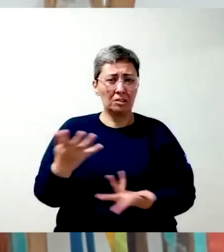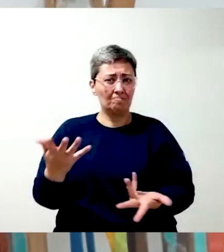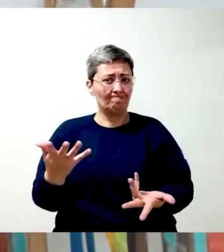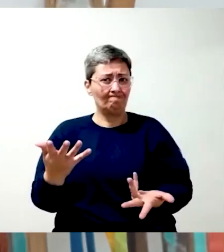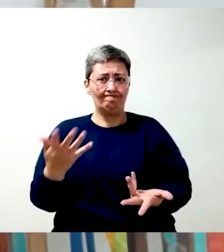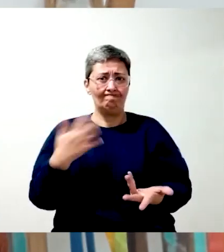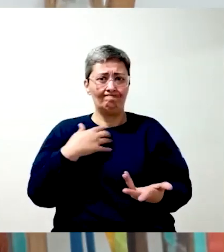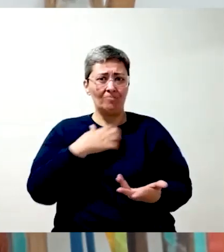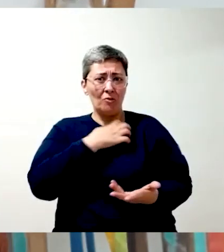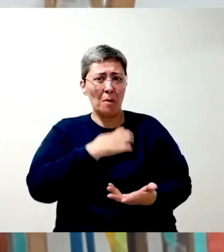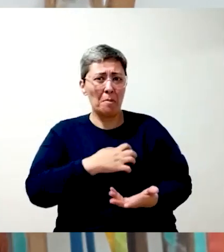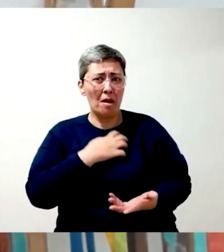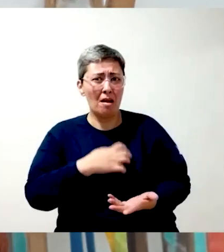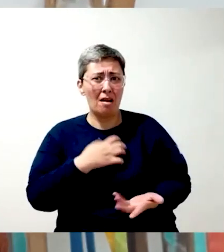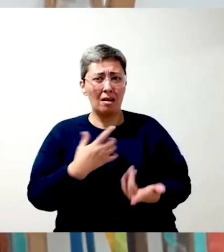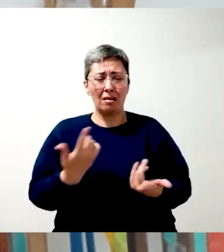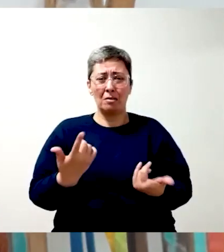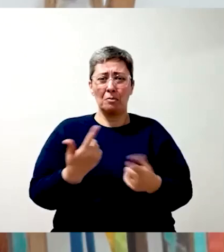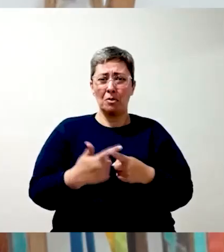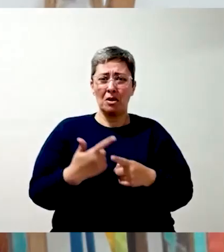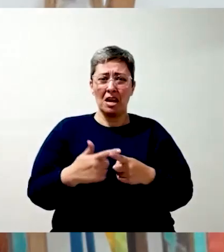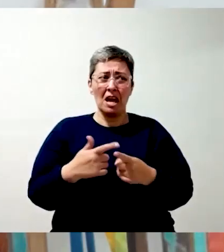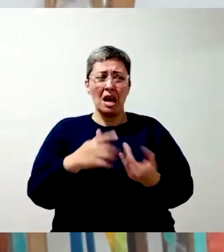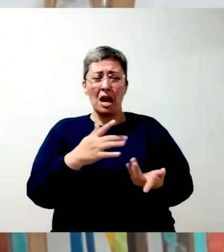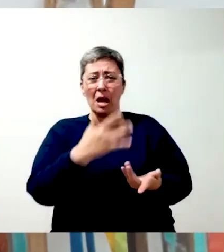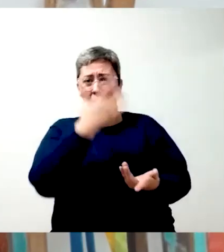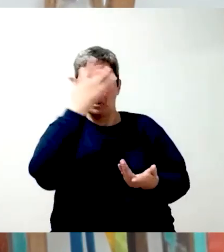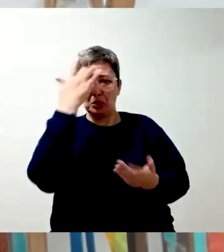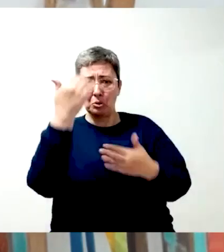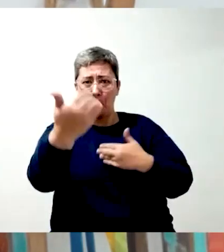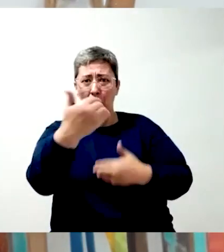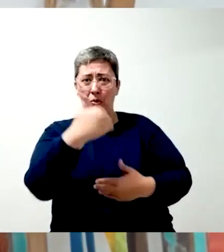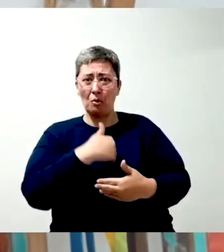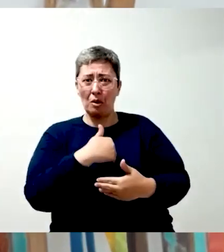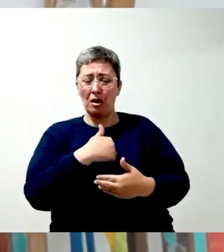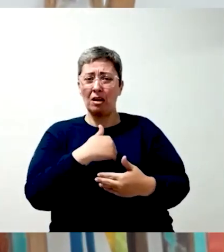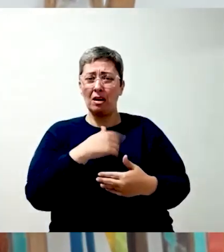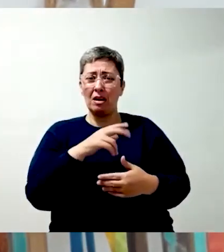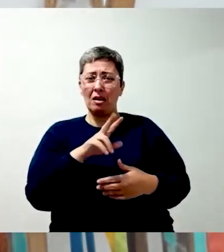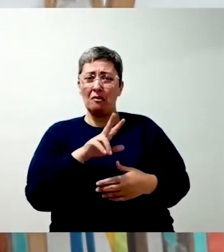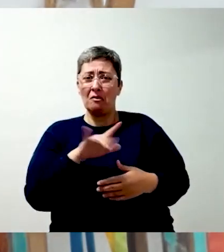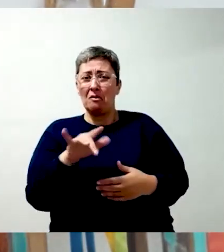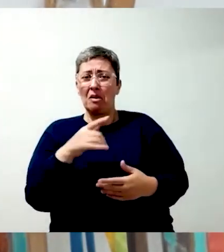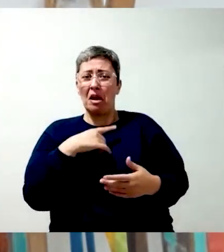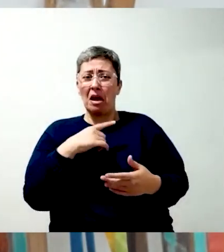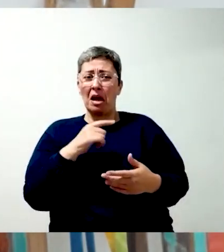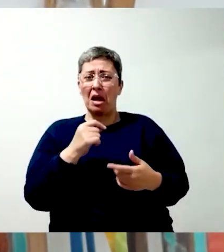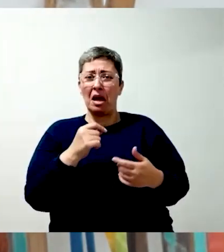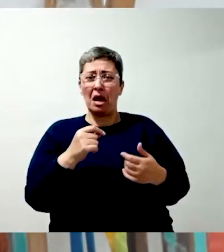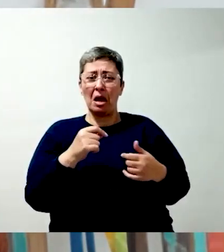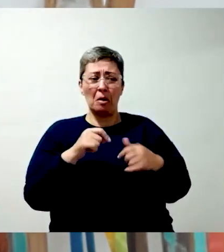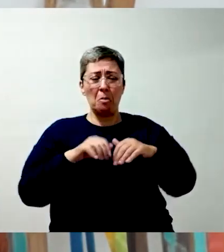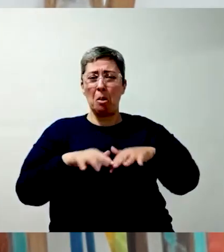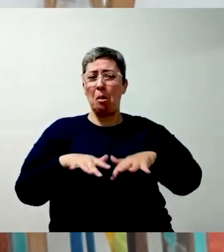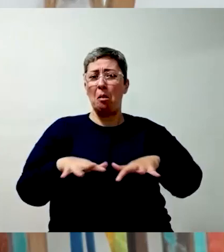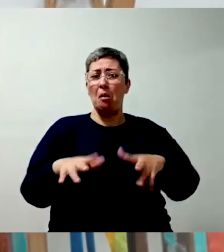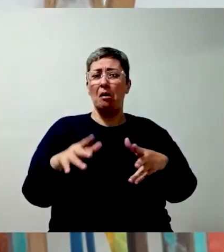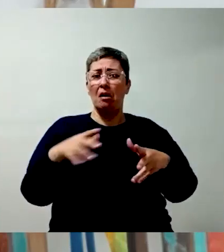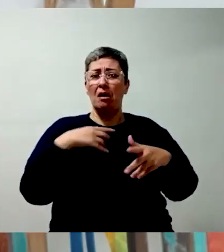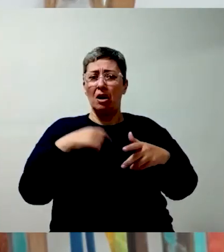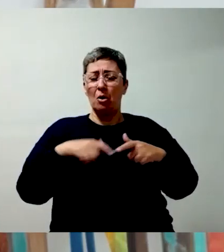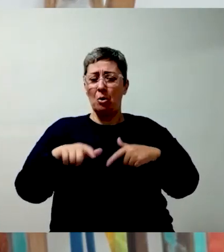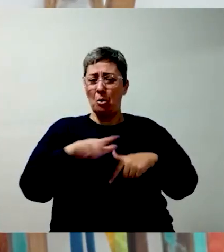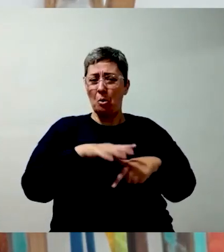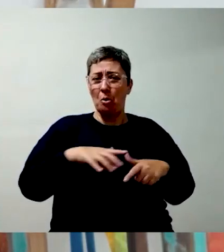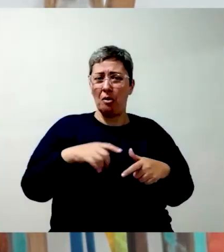a gente fica brava porque essa outra pessoa está chegando, está tomando conta do nosso